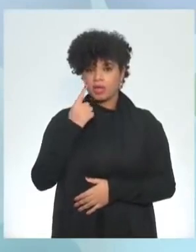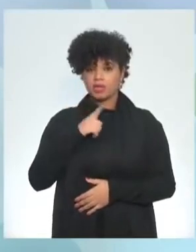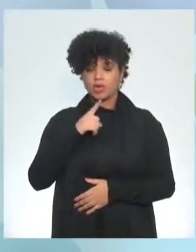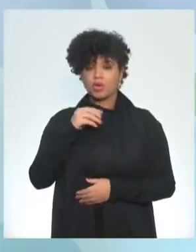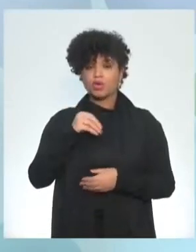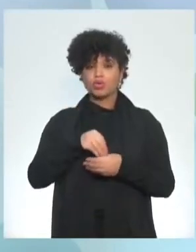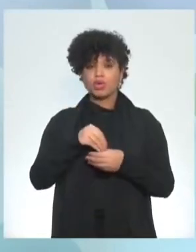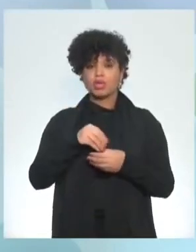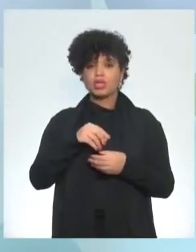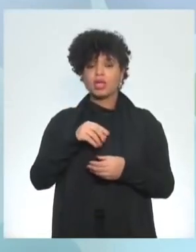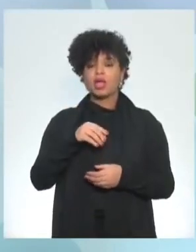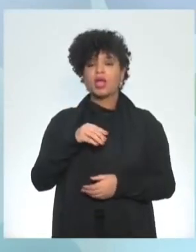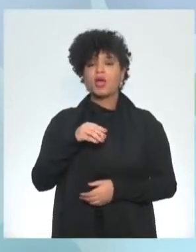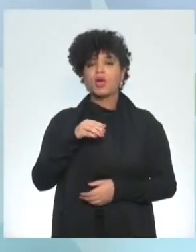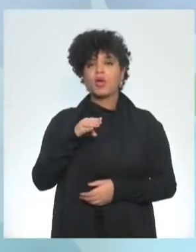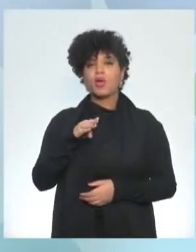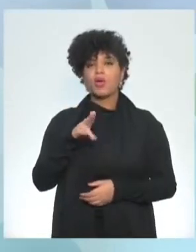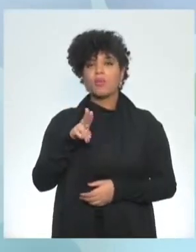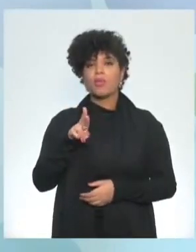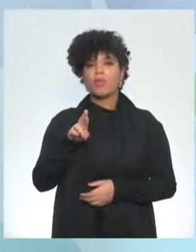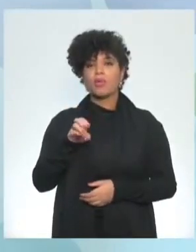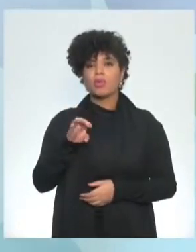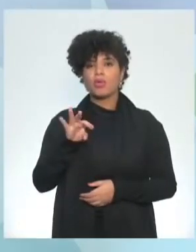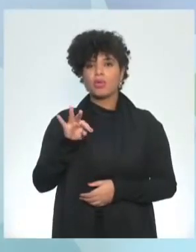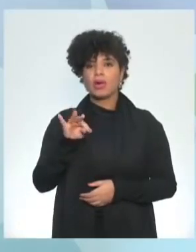laboratórios usam a bureta.